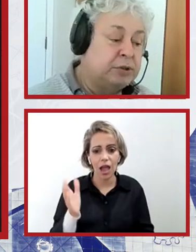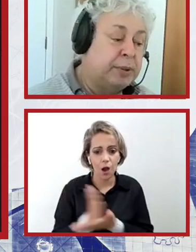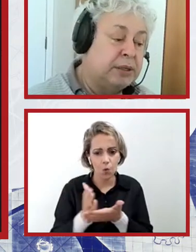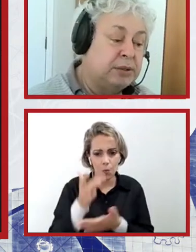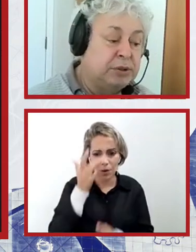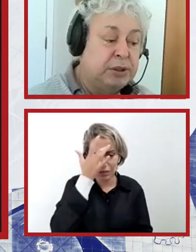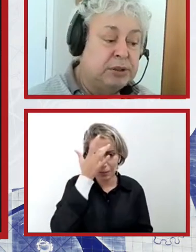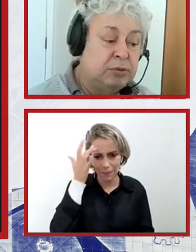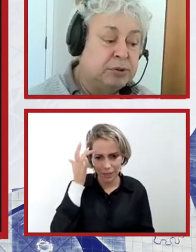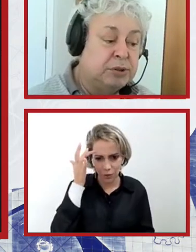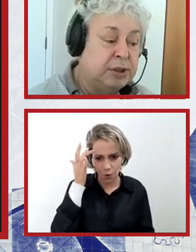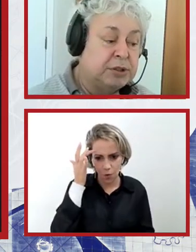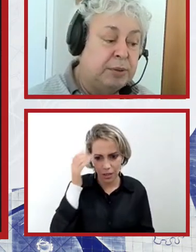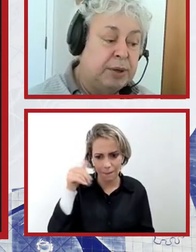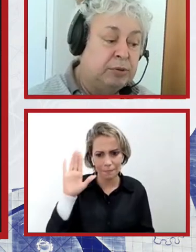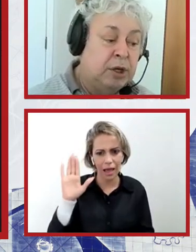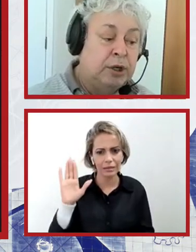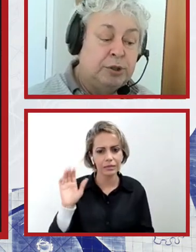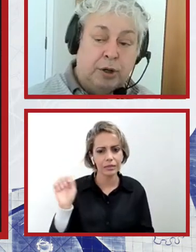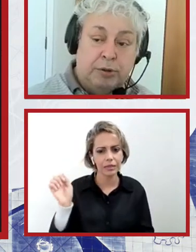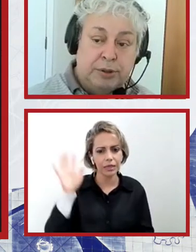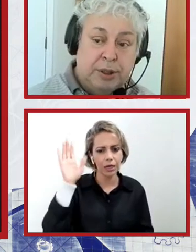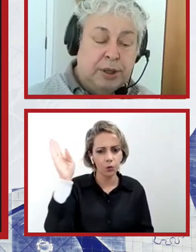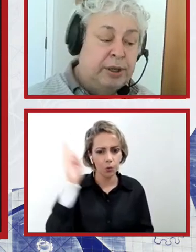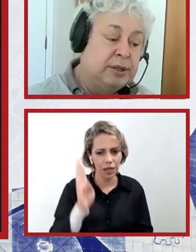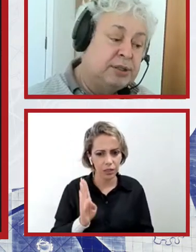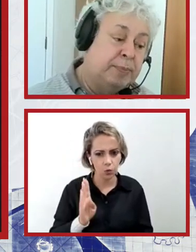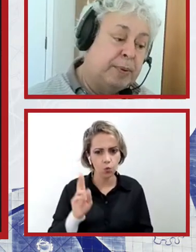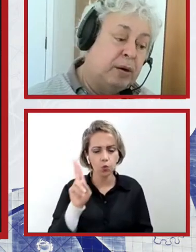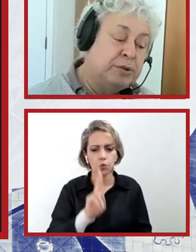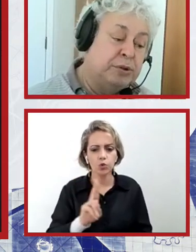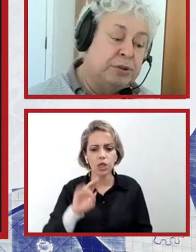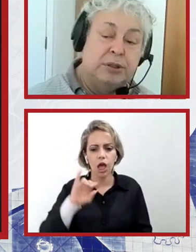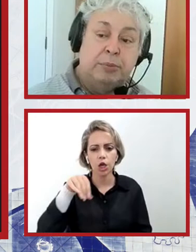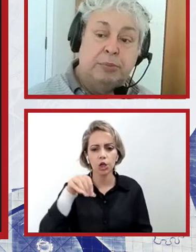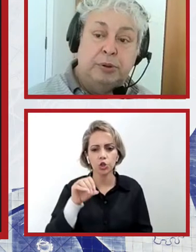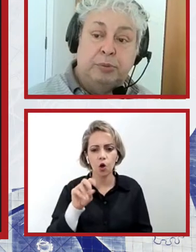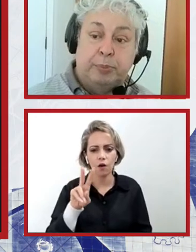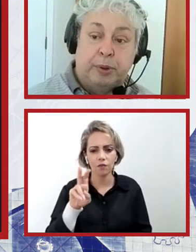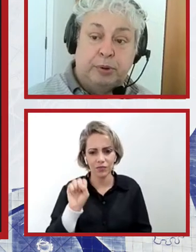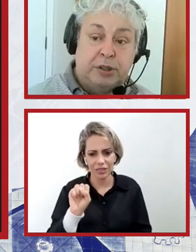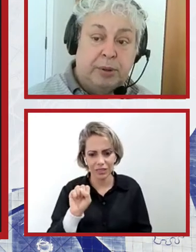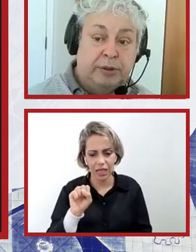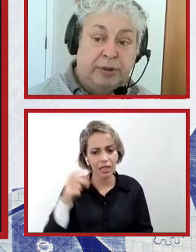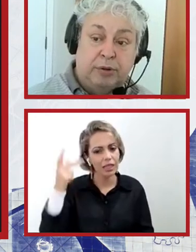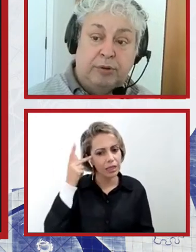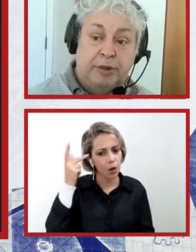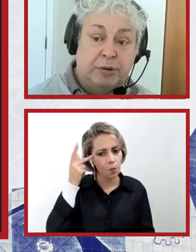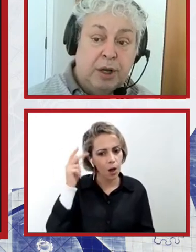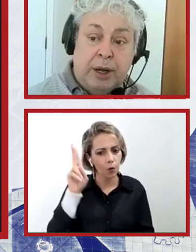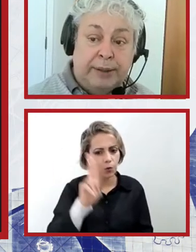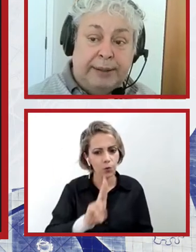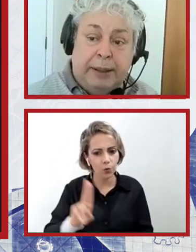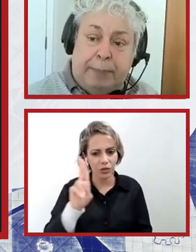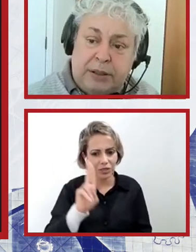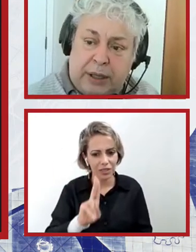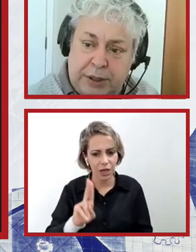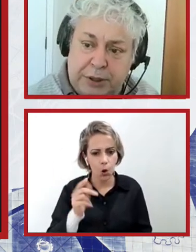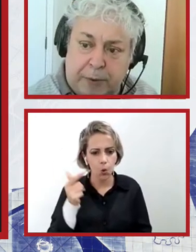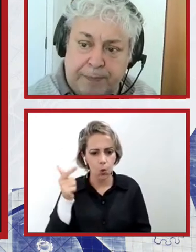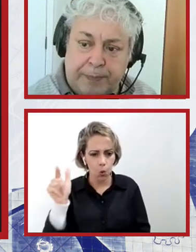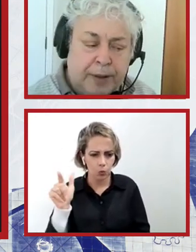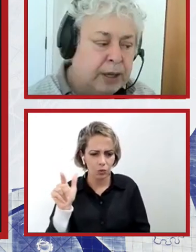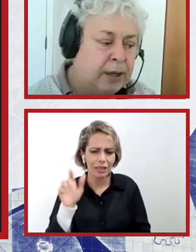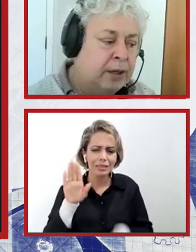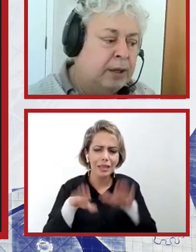regiões mais ricas do Brasil, utilizam um sistema chamado JAWS. E em São Paulo se utiliza muito um produto chamado Virtual Vision. Aí depende